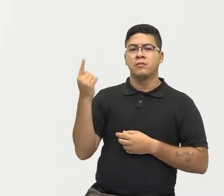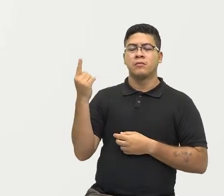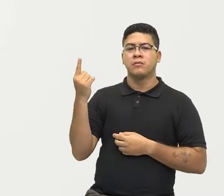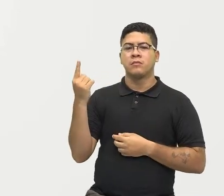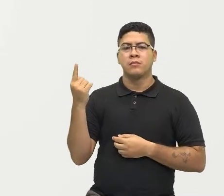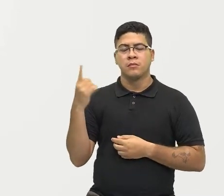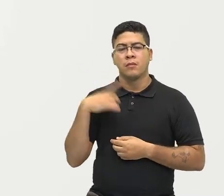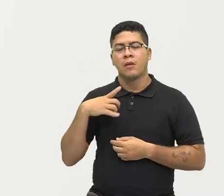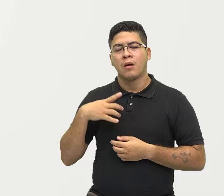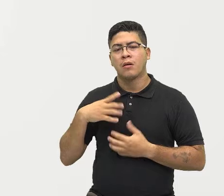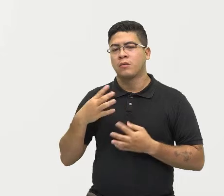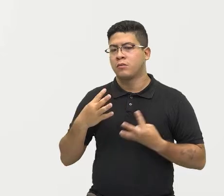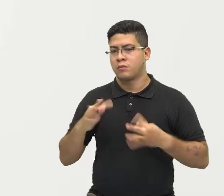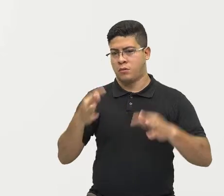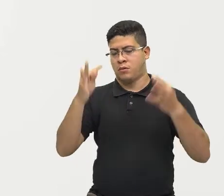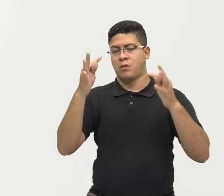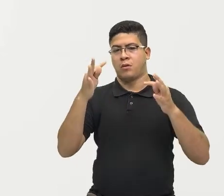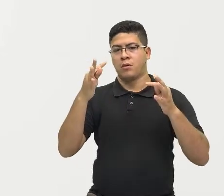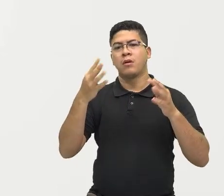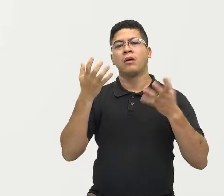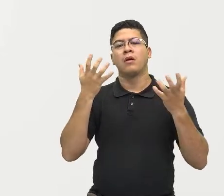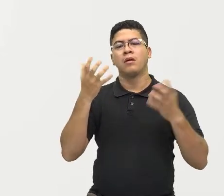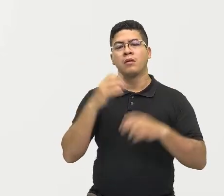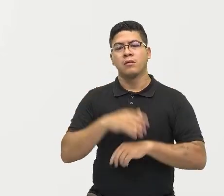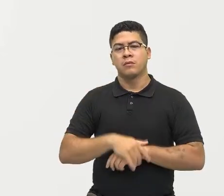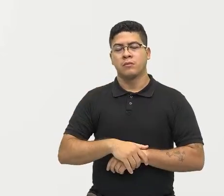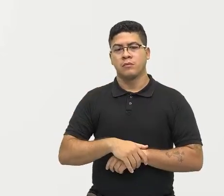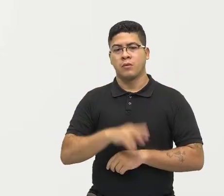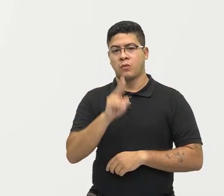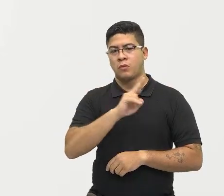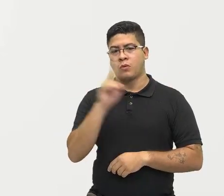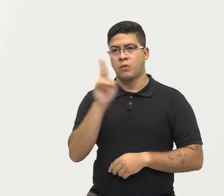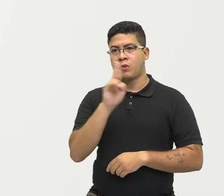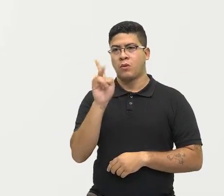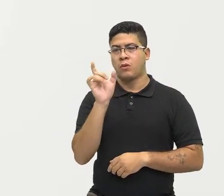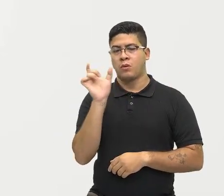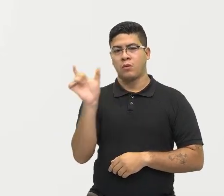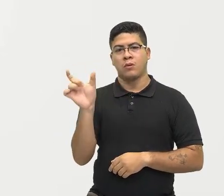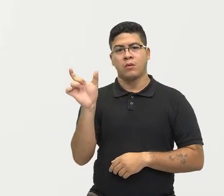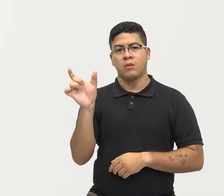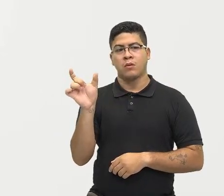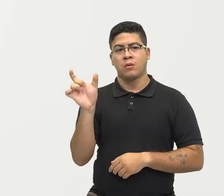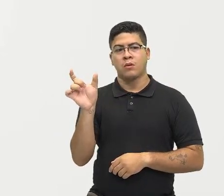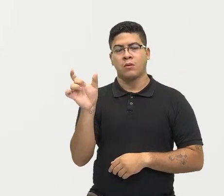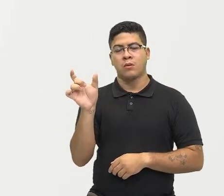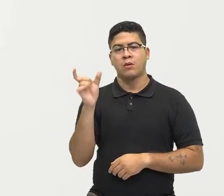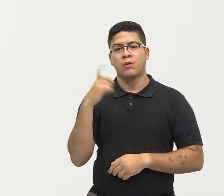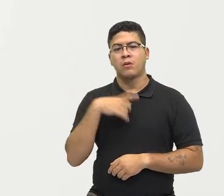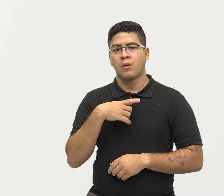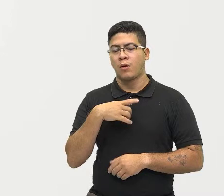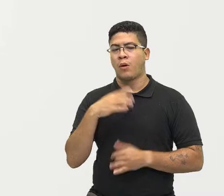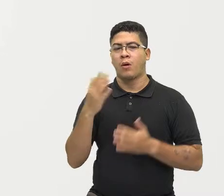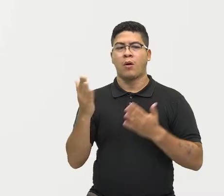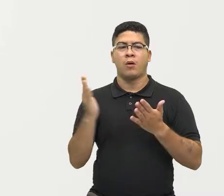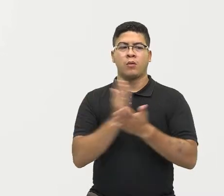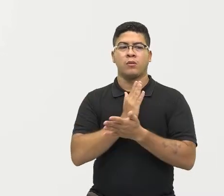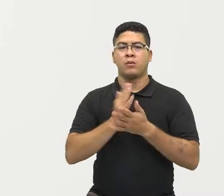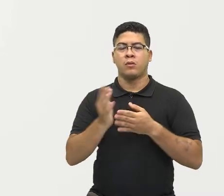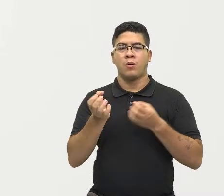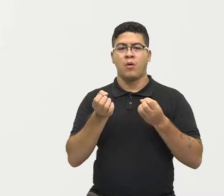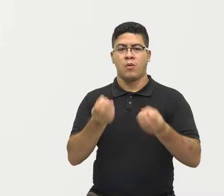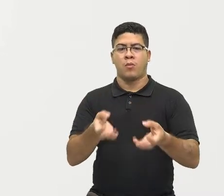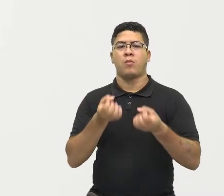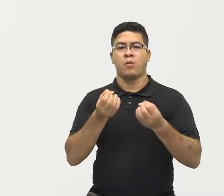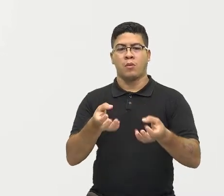na tecnologia. Então, aqui nós temos o nome da revista, tem algumas informações, revista trimestral